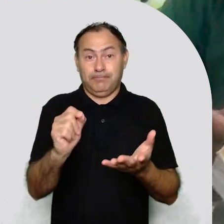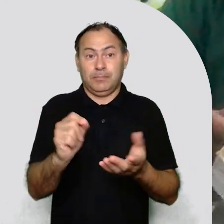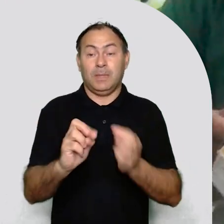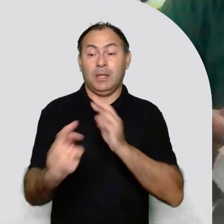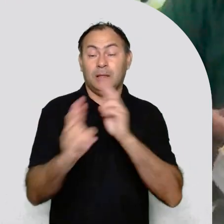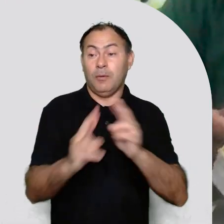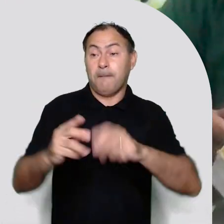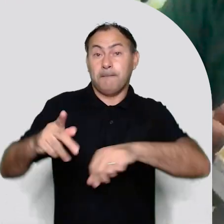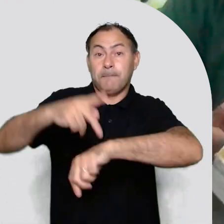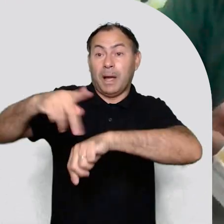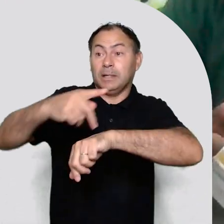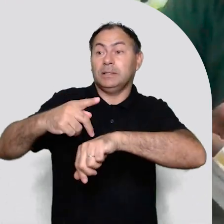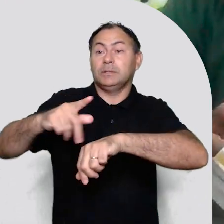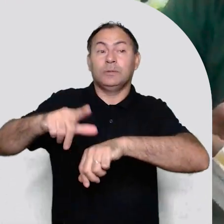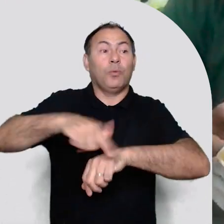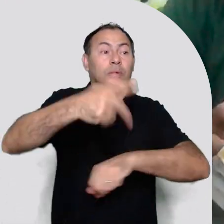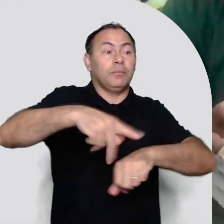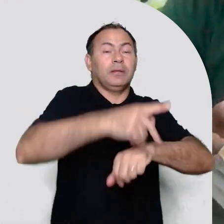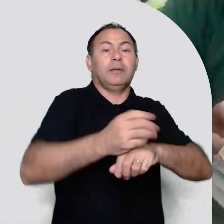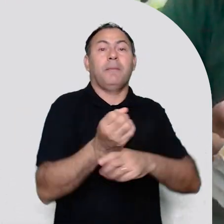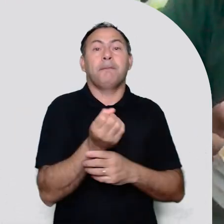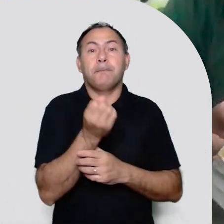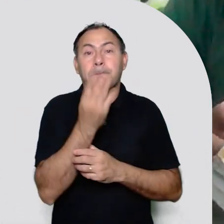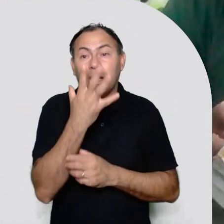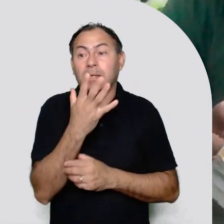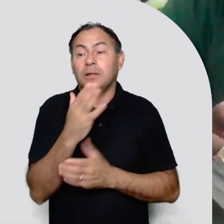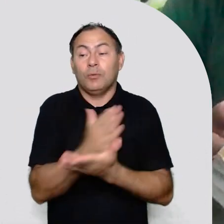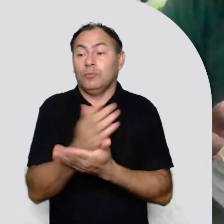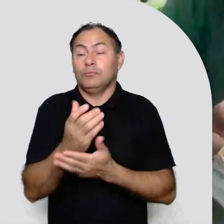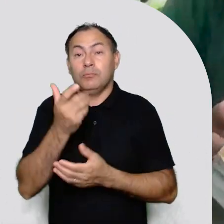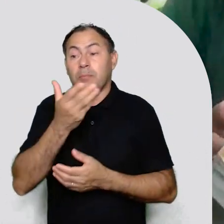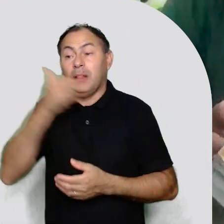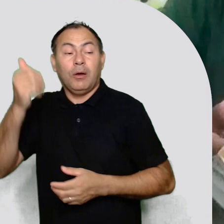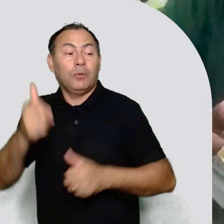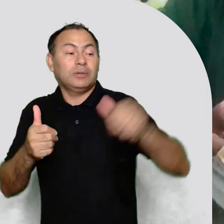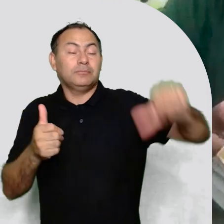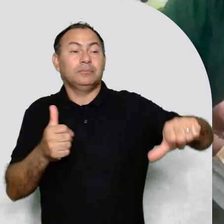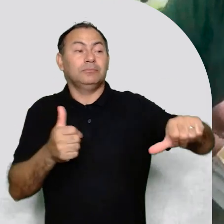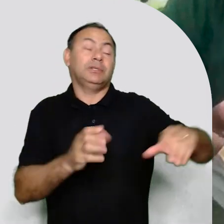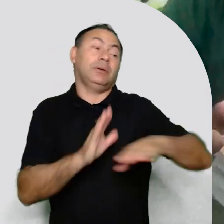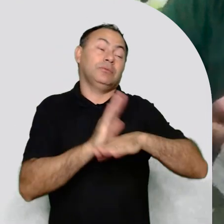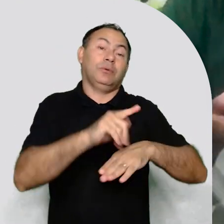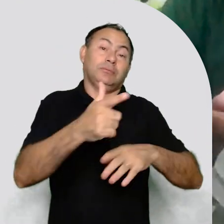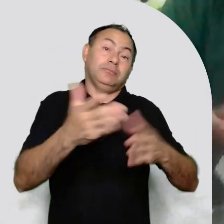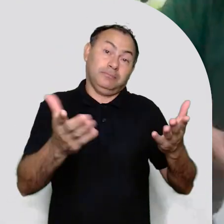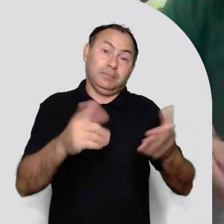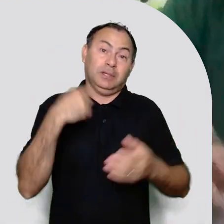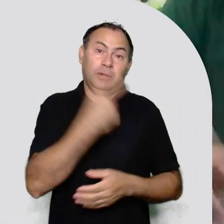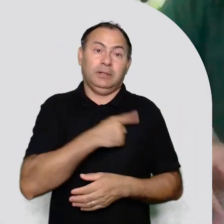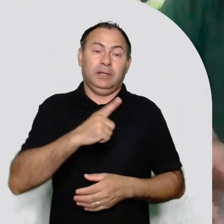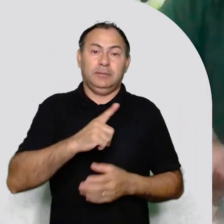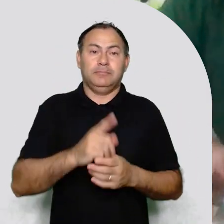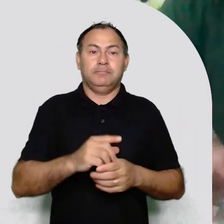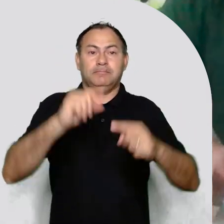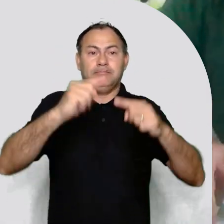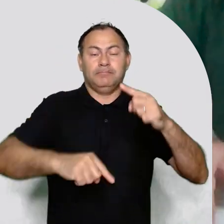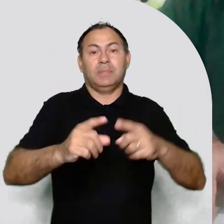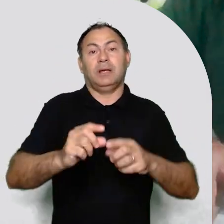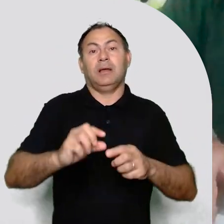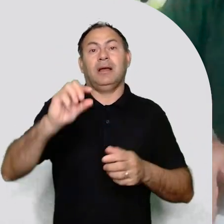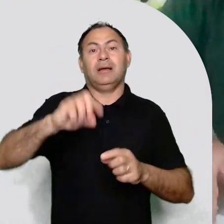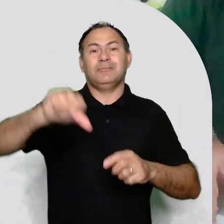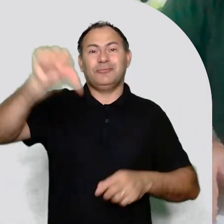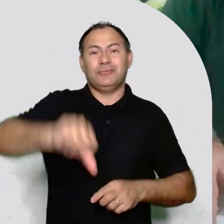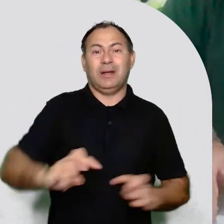a relação de um país para o outro seja benéfica para um dos lados, em detrimento do outro, porque a gente tem a desvalorização da